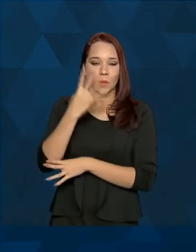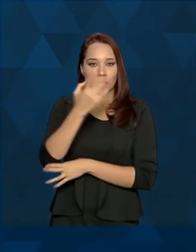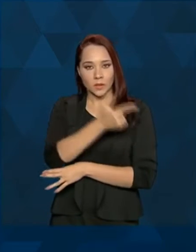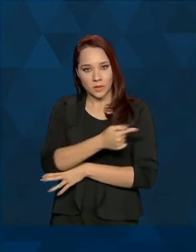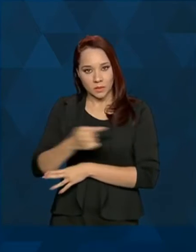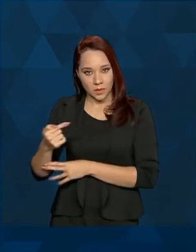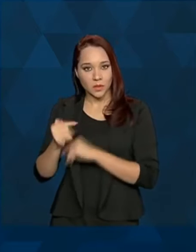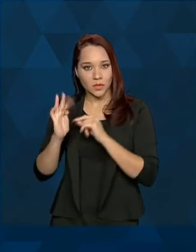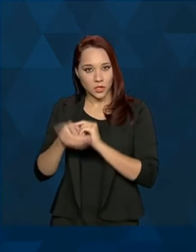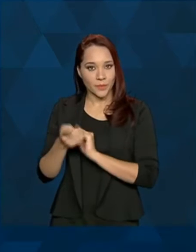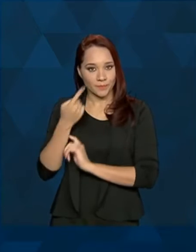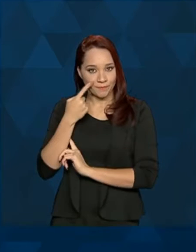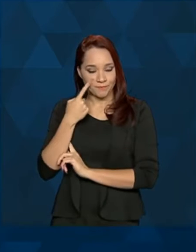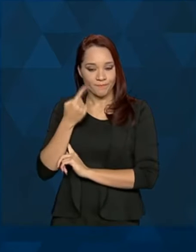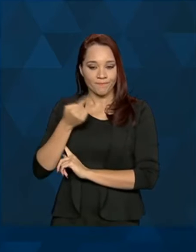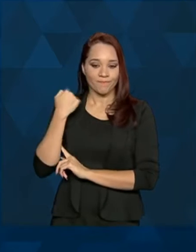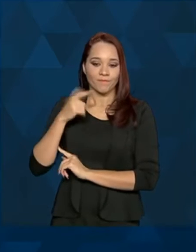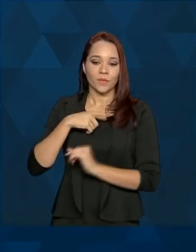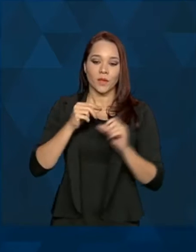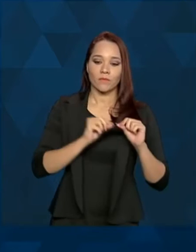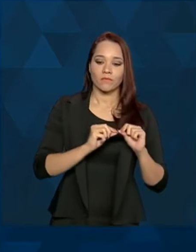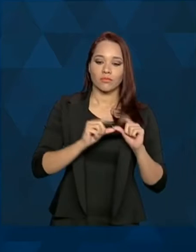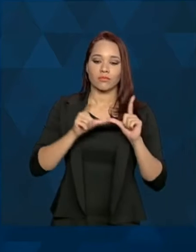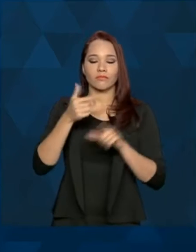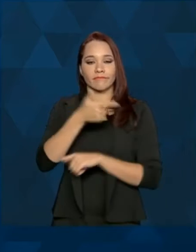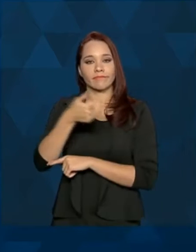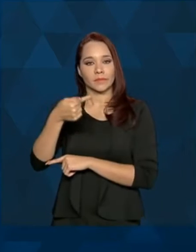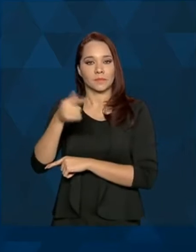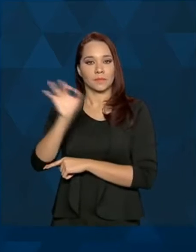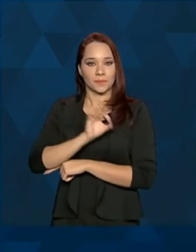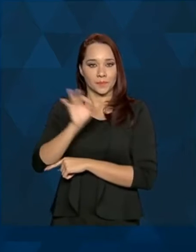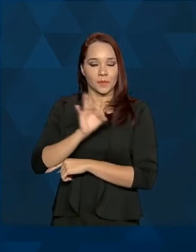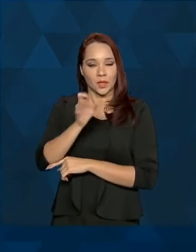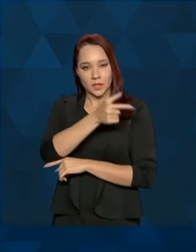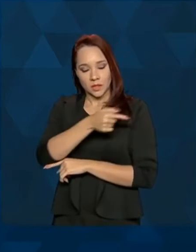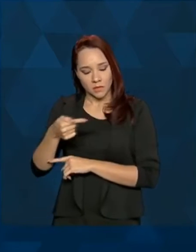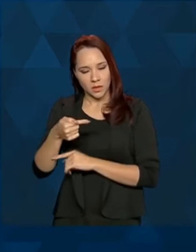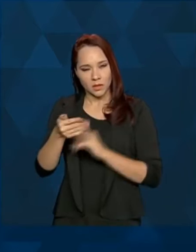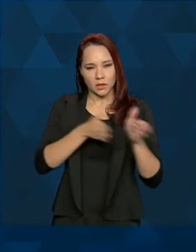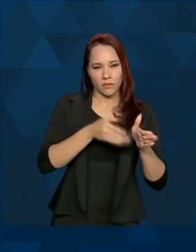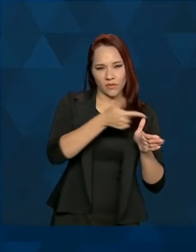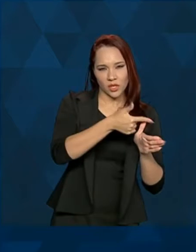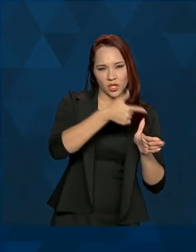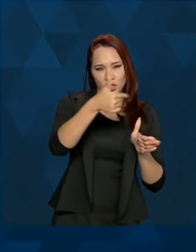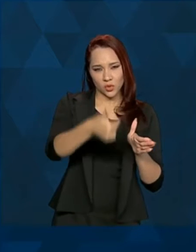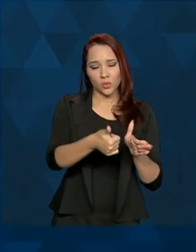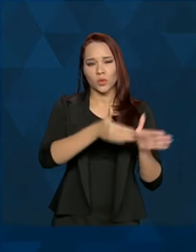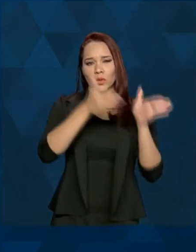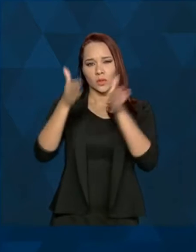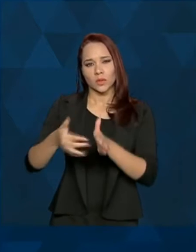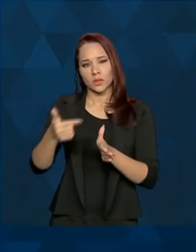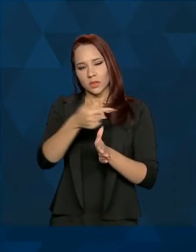que nós estávamos vendo, nós tivemos um aumento de 27% entre a semana 21 e a semana